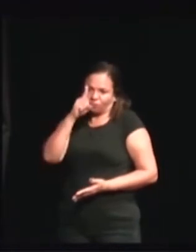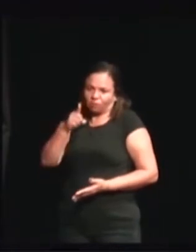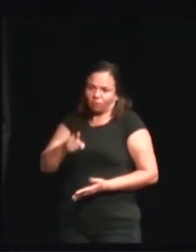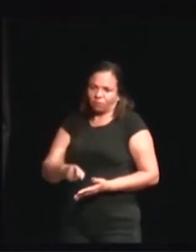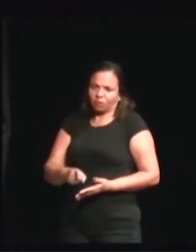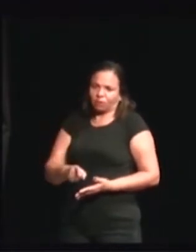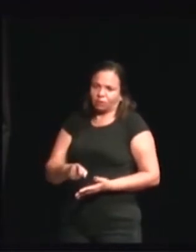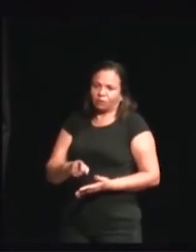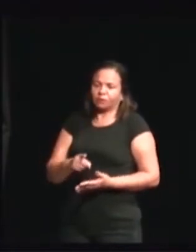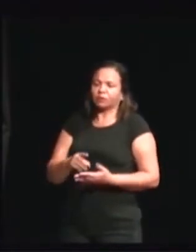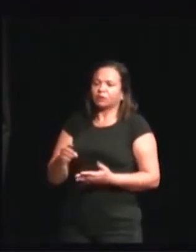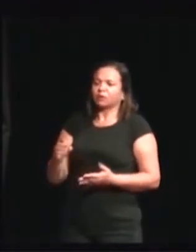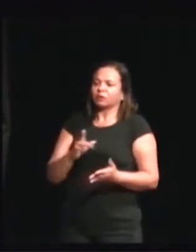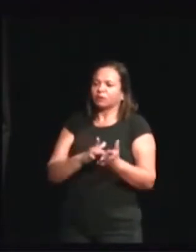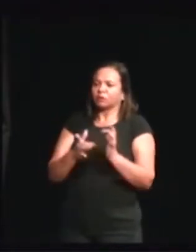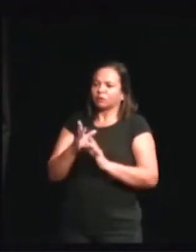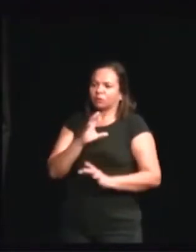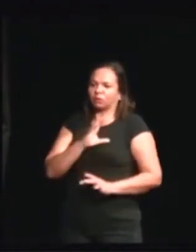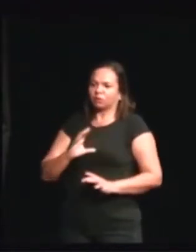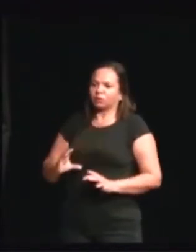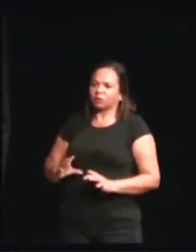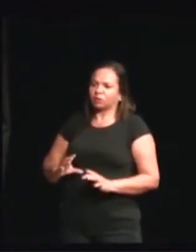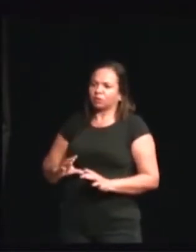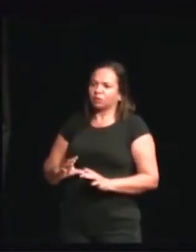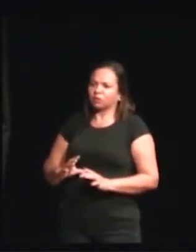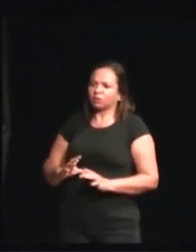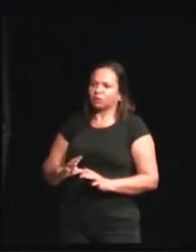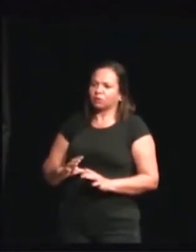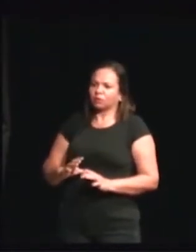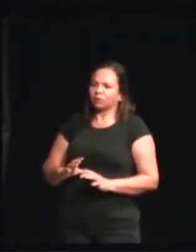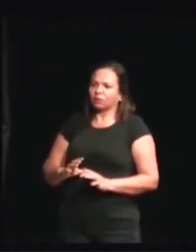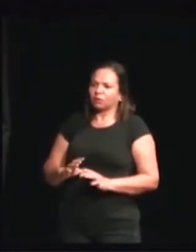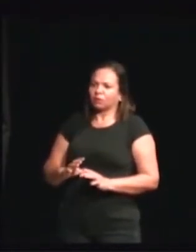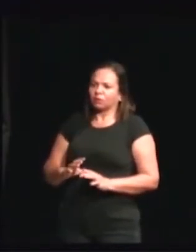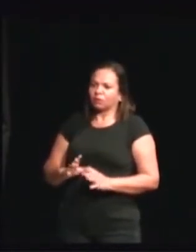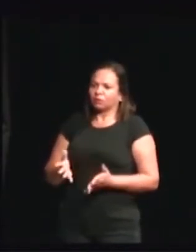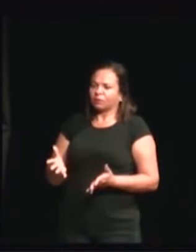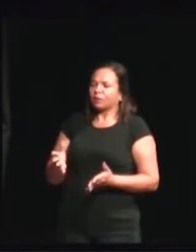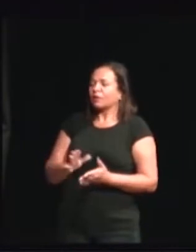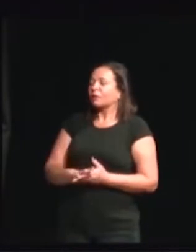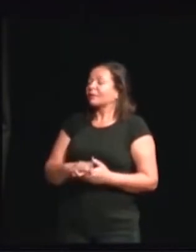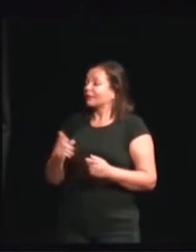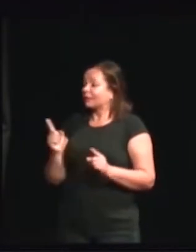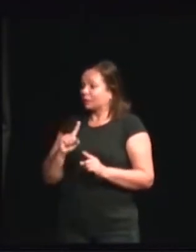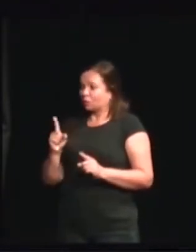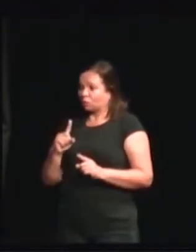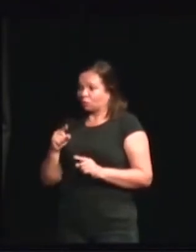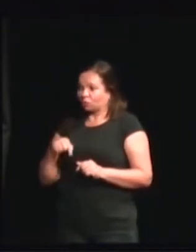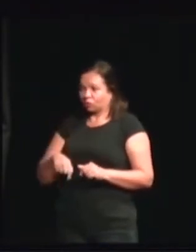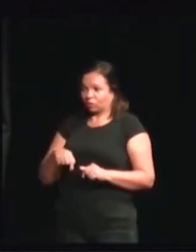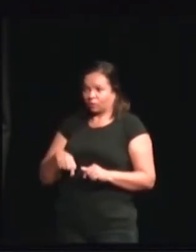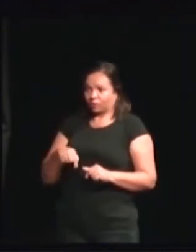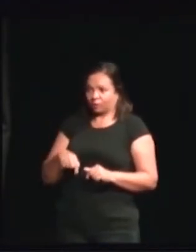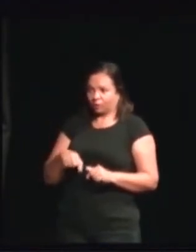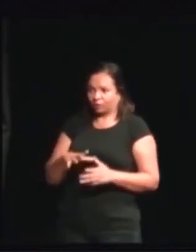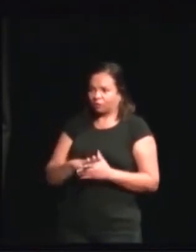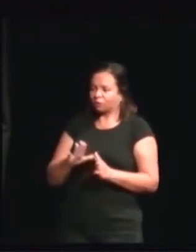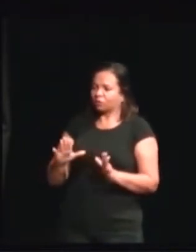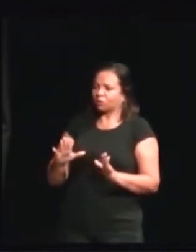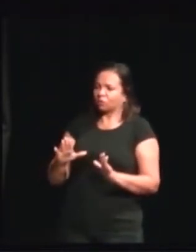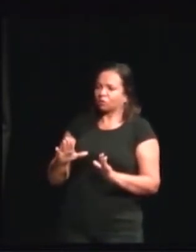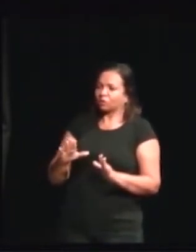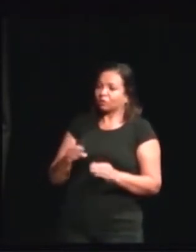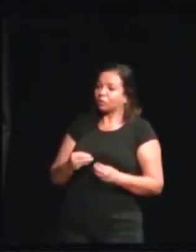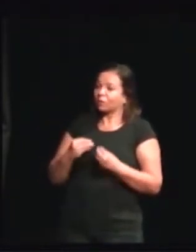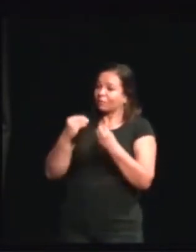Chega de fantasia de achar que você está indo para os lugares para receber apenas. Nós estamos aqui, todos nós aqui, para